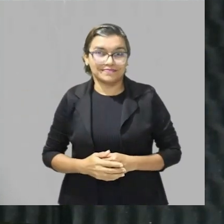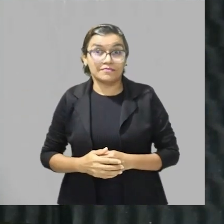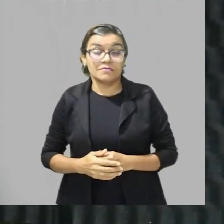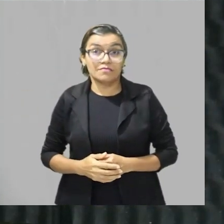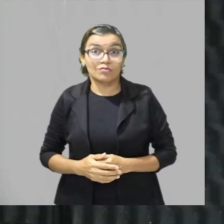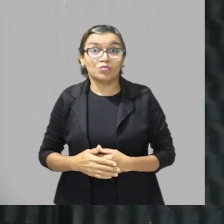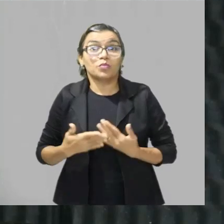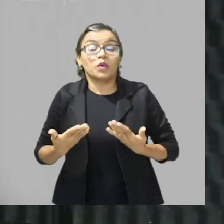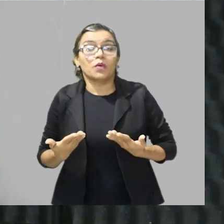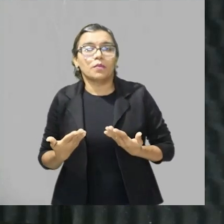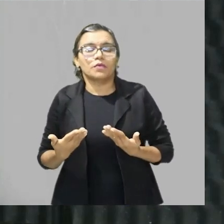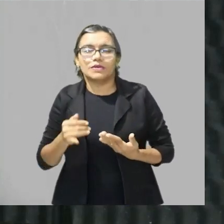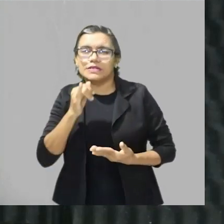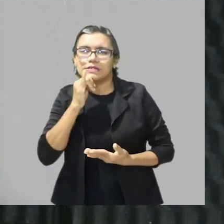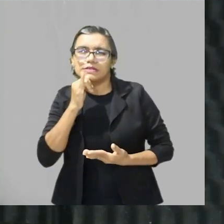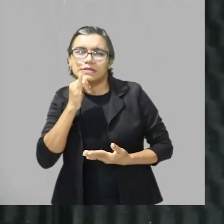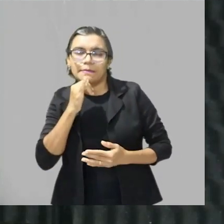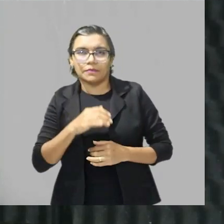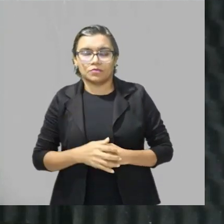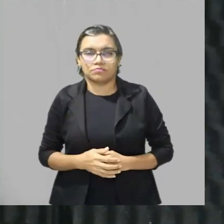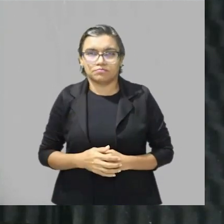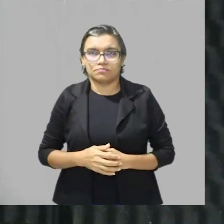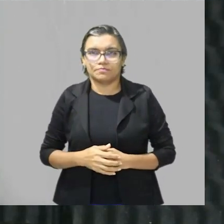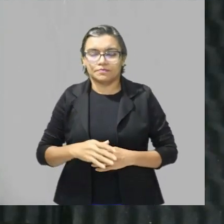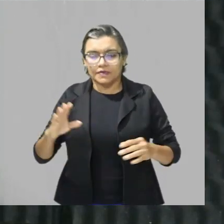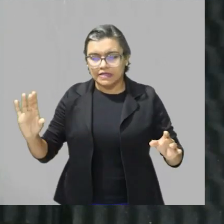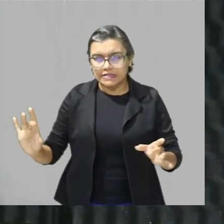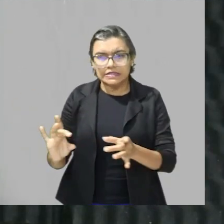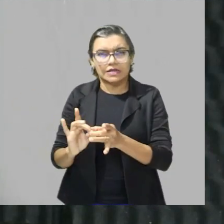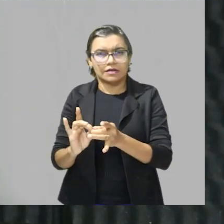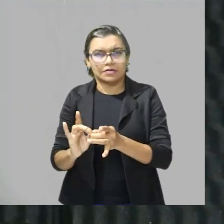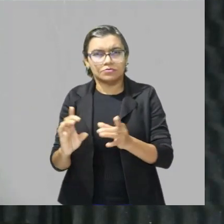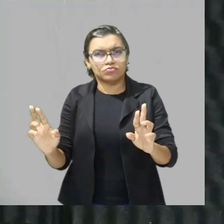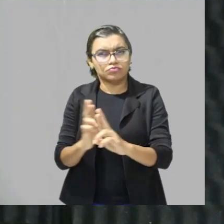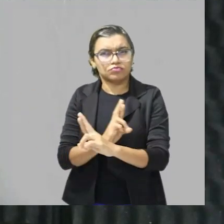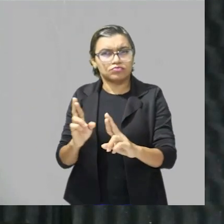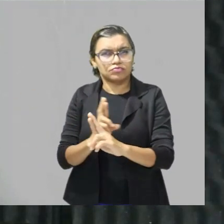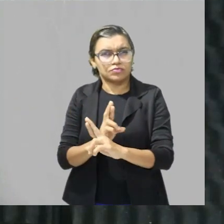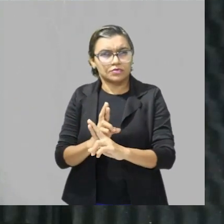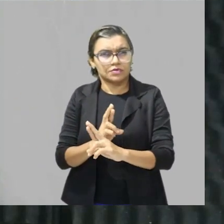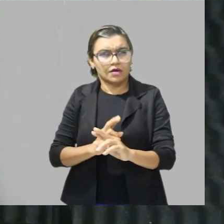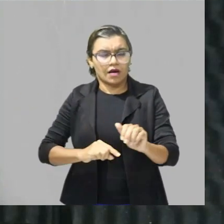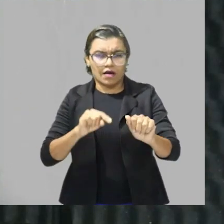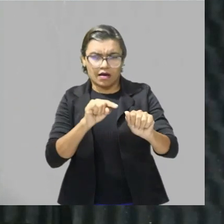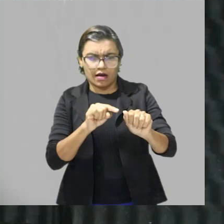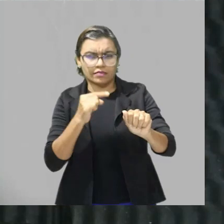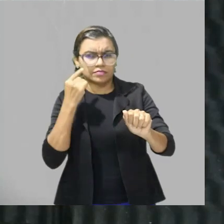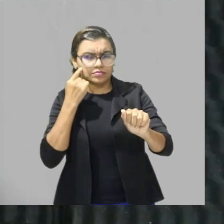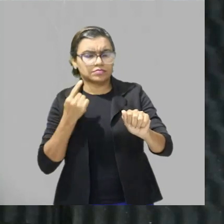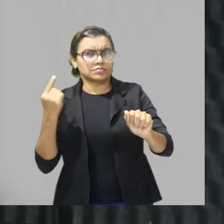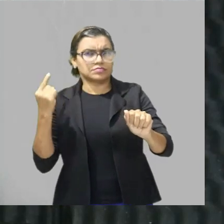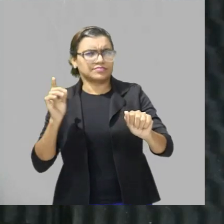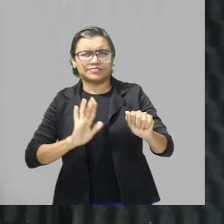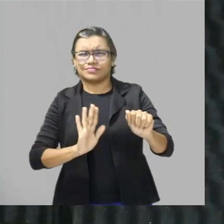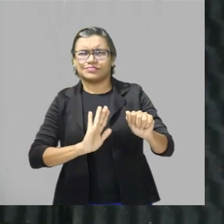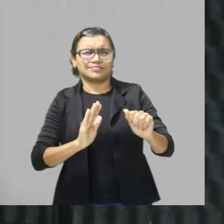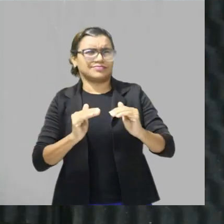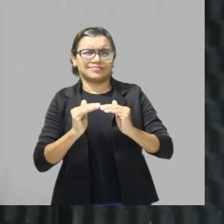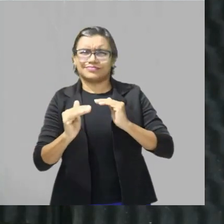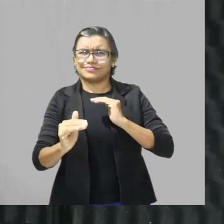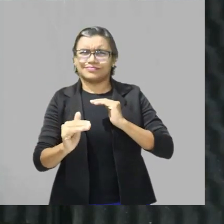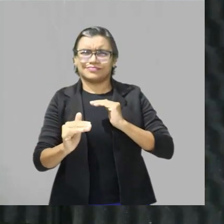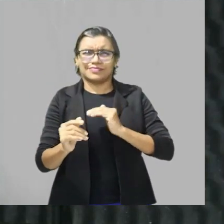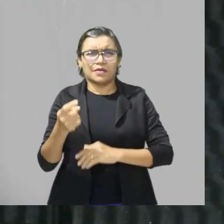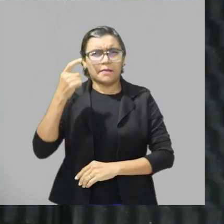o que que eu posso relacionar a análise síntese aqui vamos lá memorização Não não é um simples trabalho de memorização